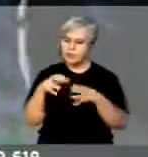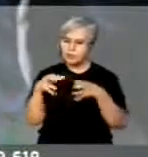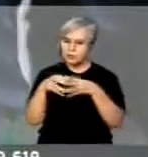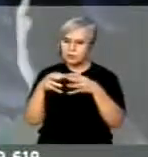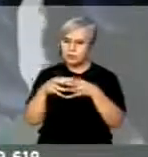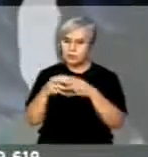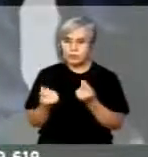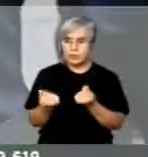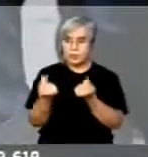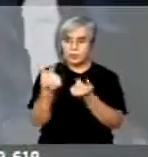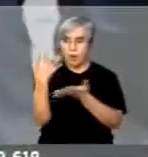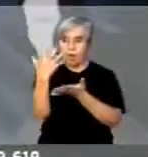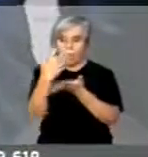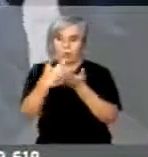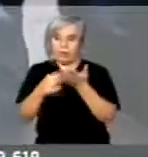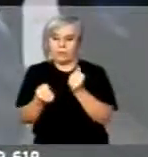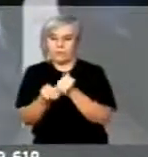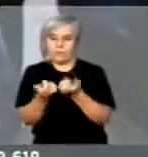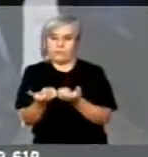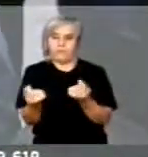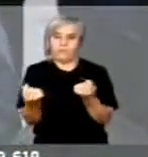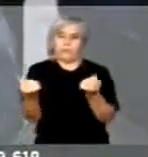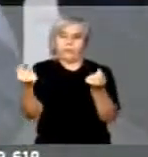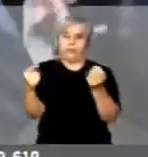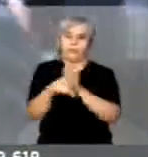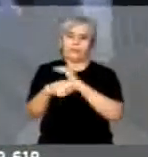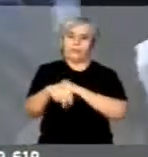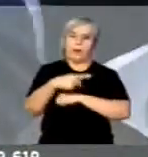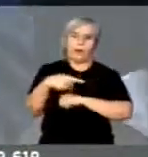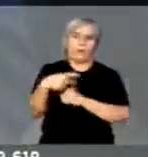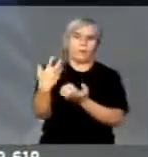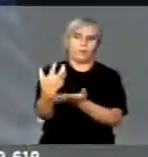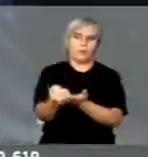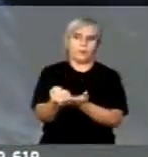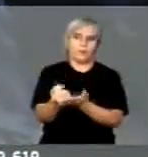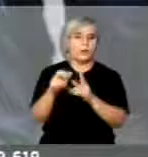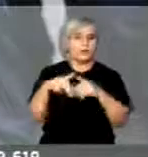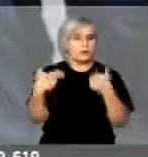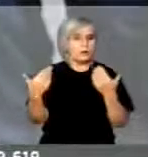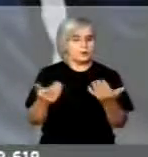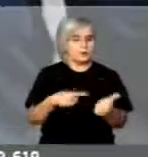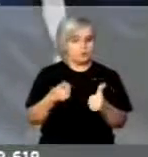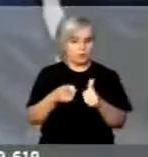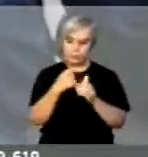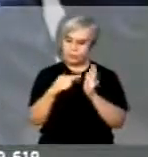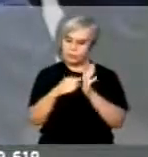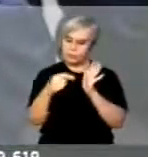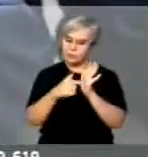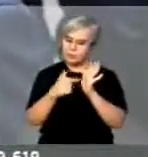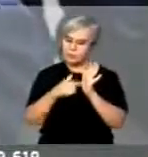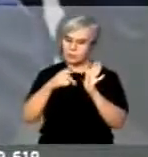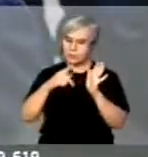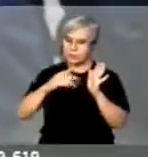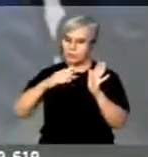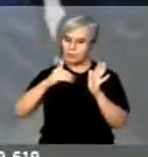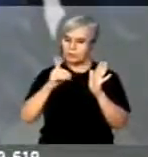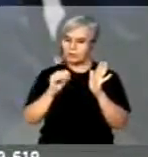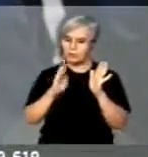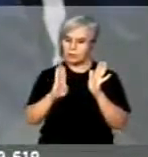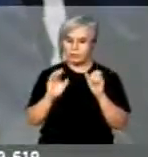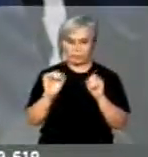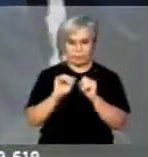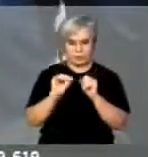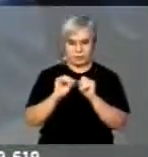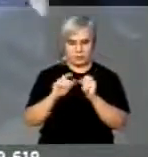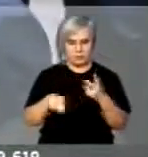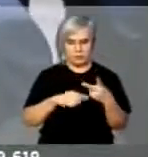se apossa, se apropria dos grandes recursos gerados por esse país. Portanto, esse é um dos primeiros destaques que o PCdoB faz. O